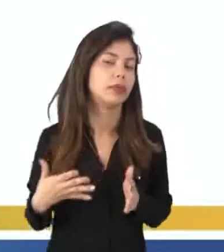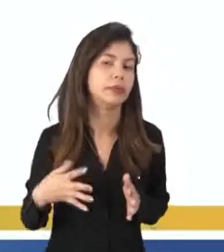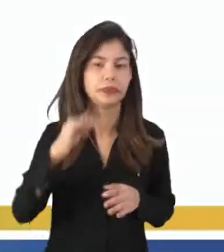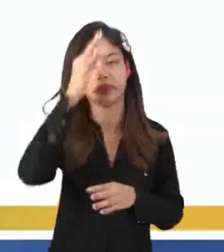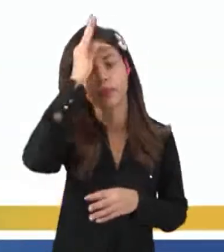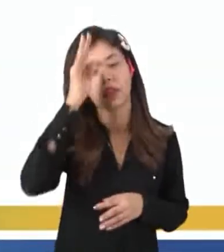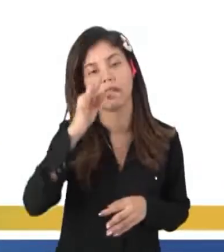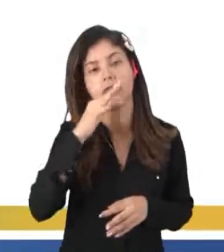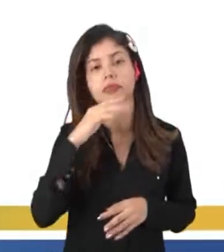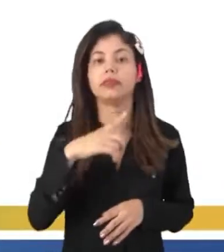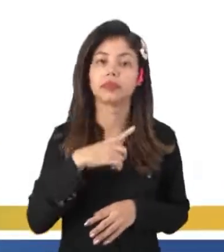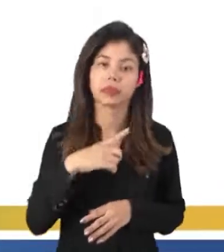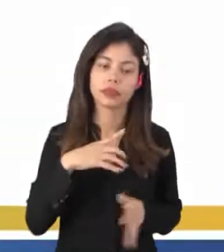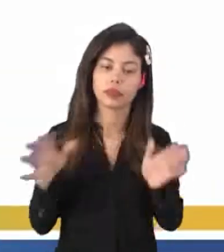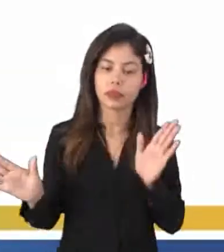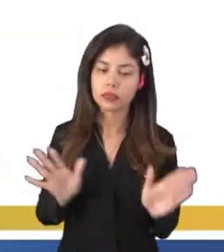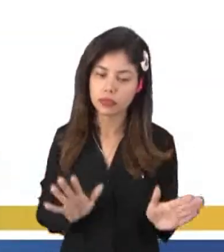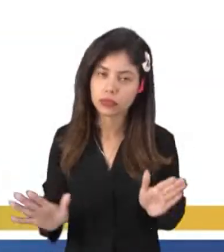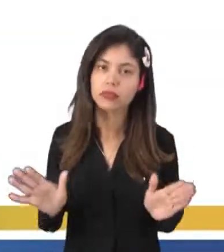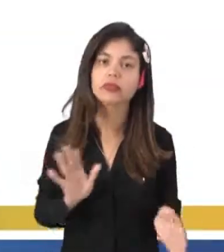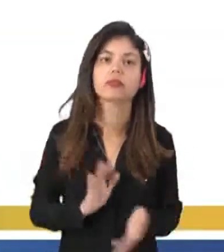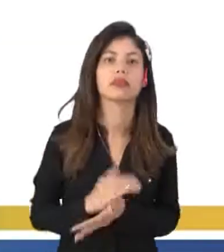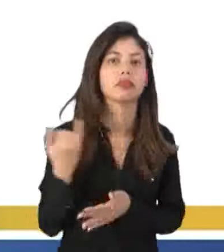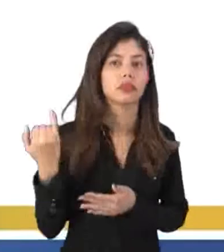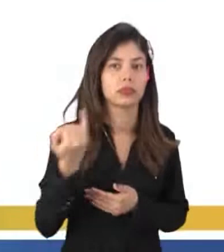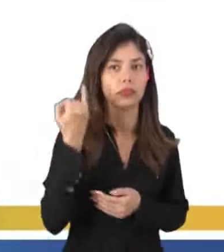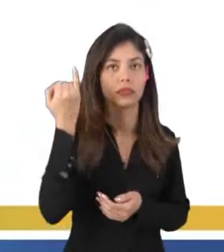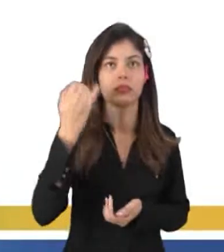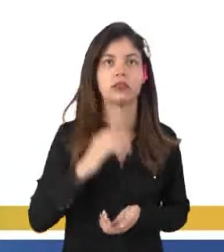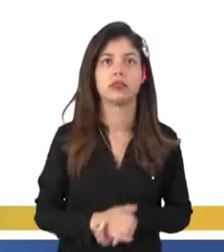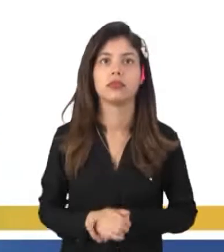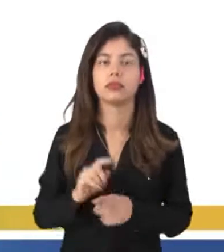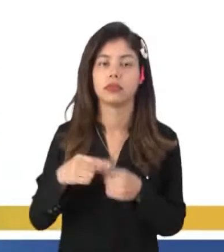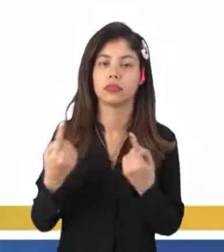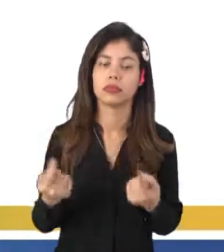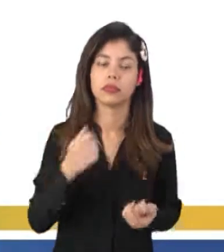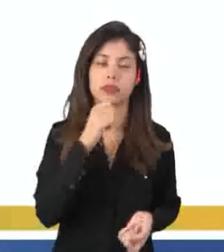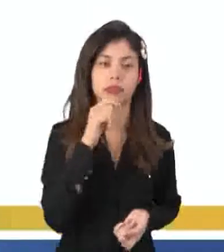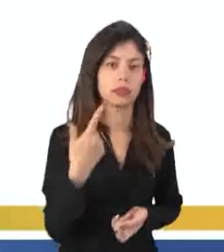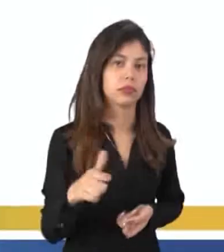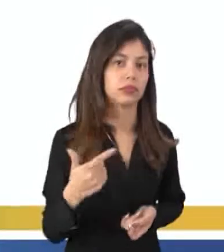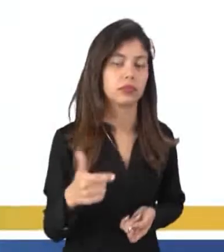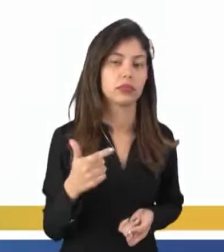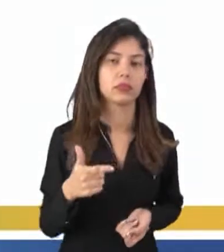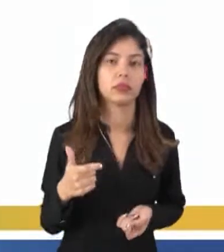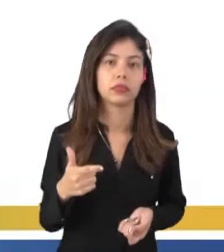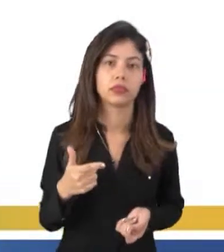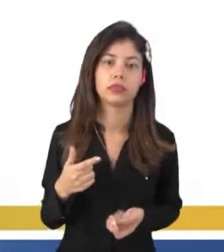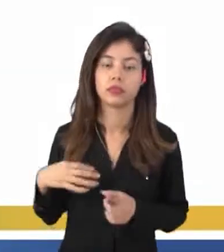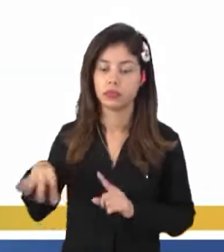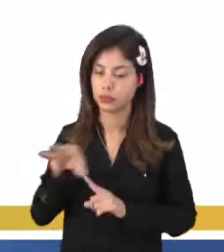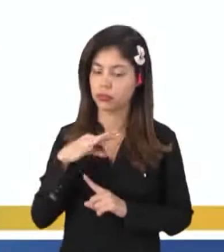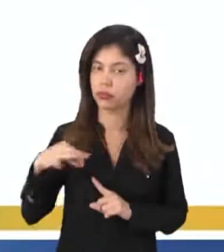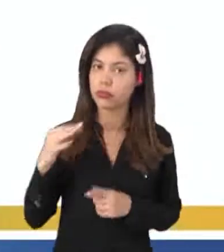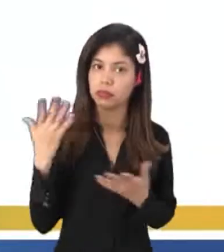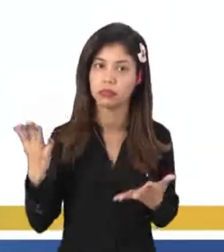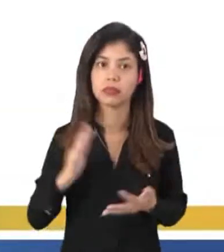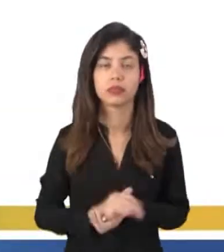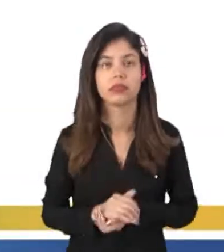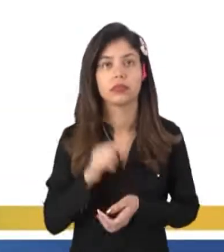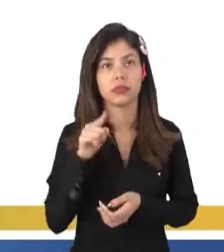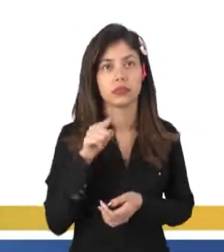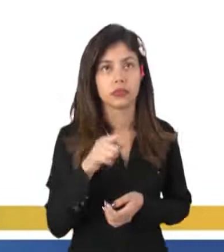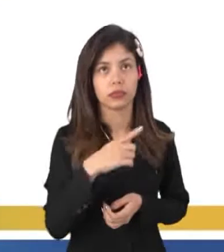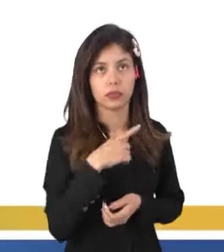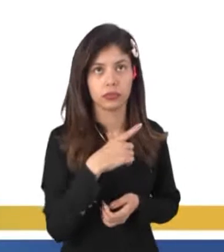tradições, sim, elas auxiliaram, elas tiveram a sua importância, mas elas não deixam de ser espirituais, ou seja,